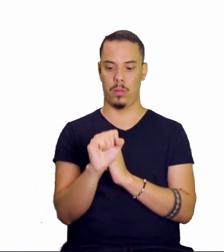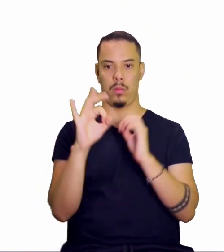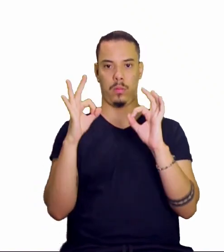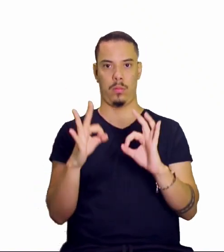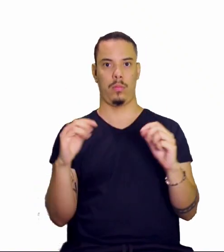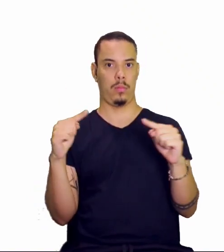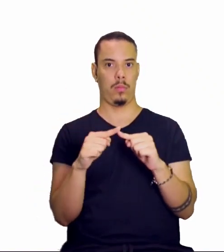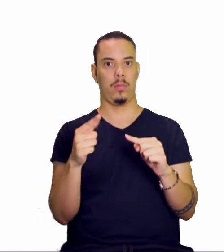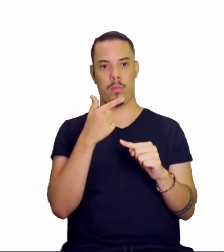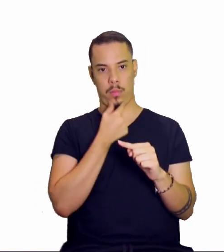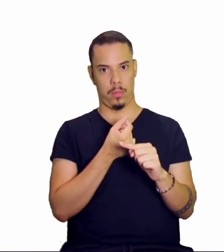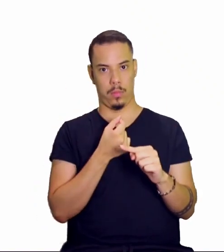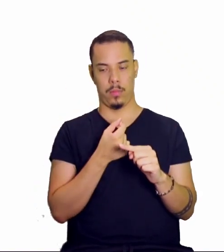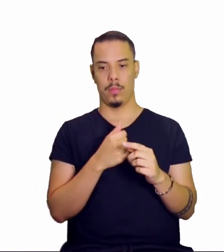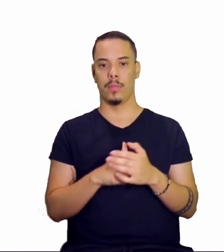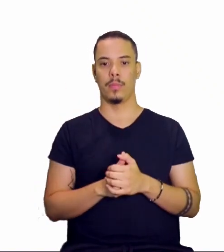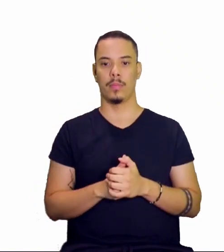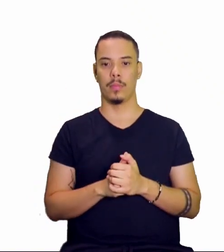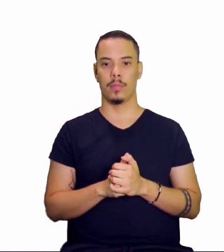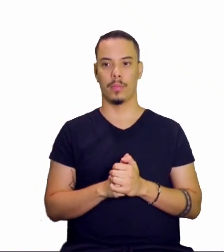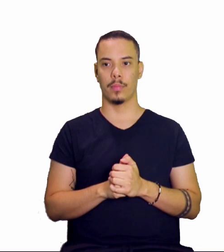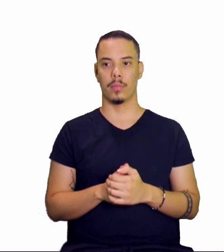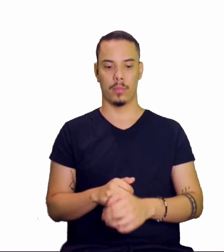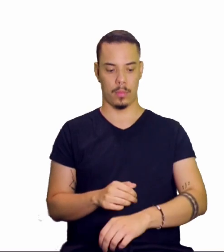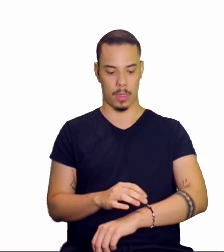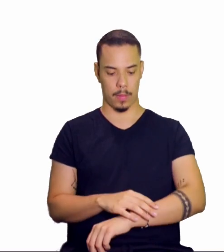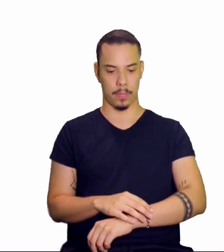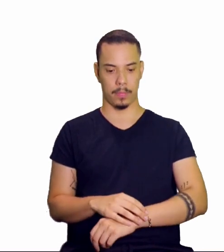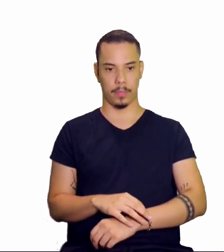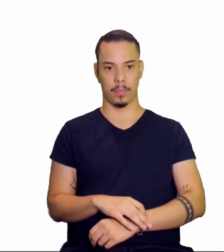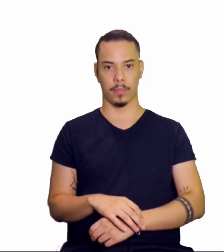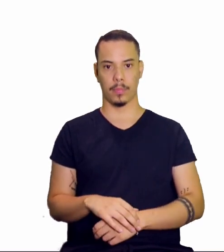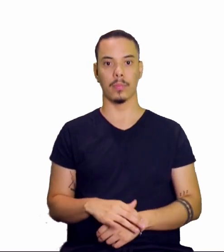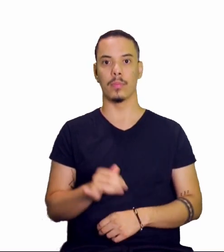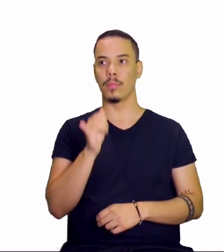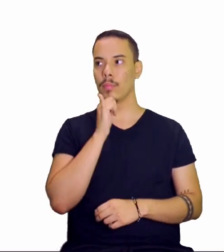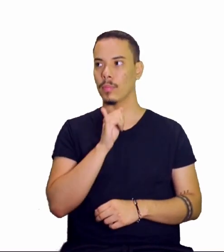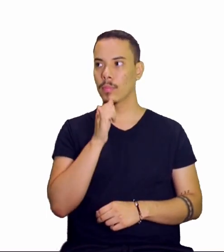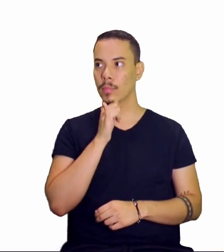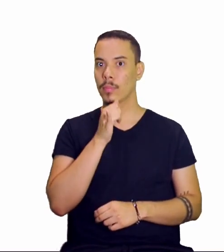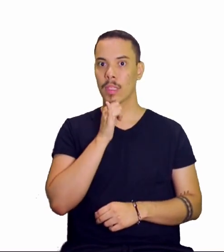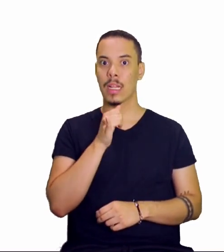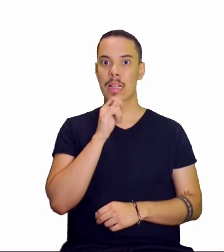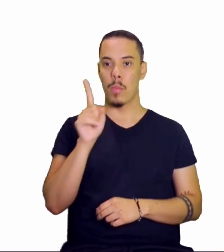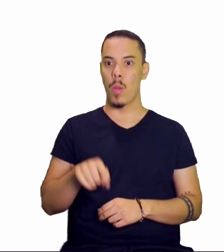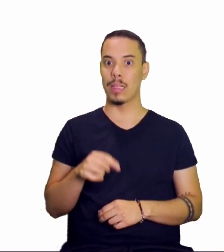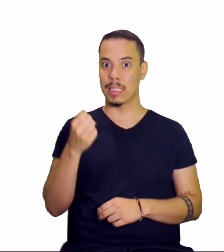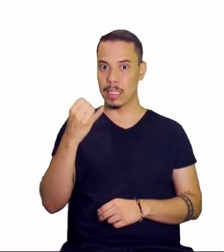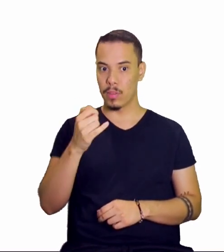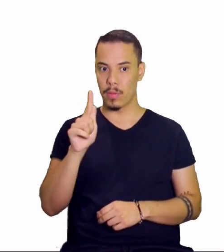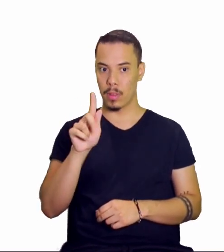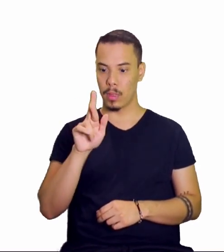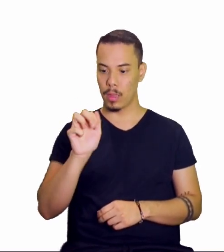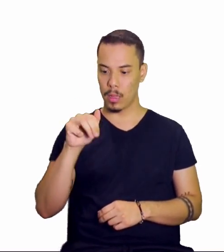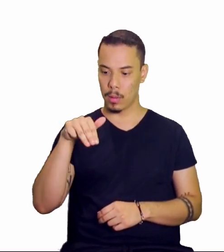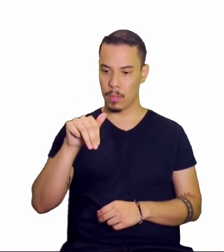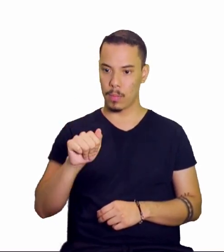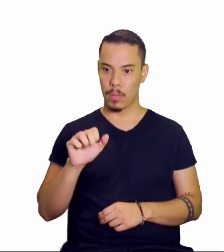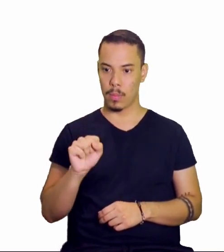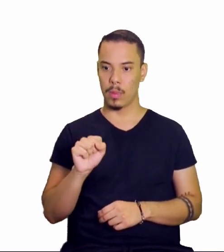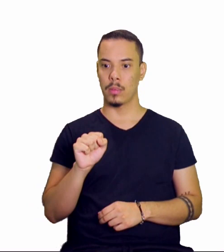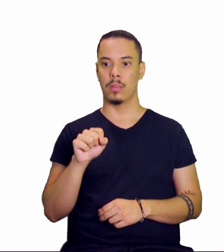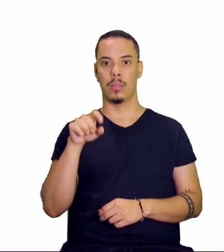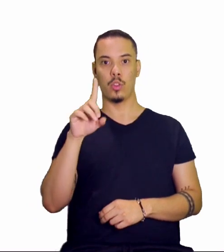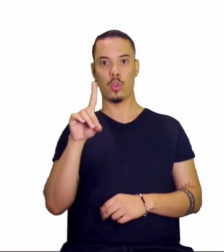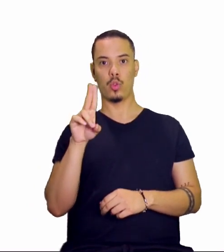Então, a grama, se eu falar 200 gramas... Nossa, 200 campos de futebol para ter 200 gramas, né? Justamente. Não, mas a gente fala